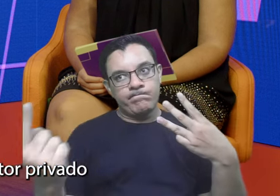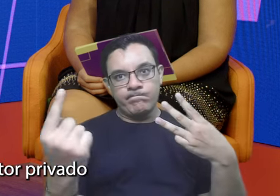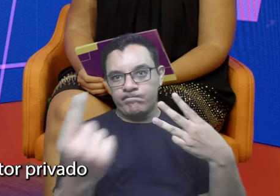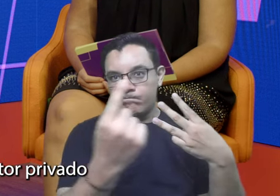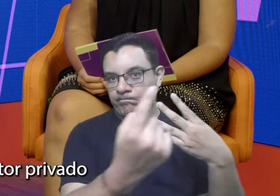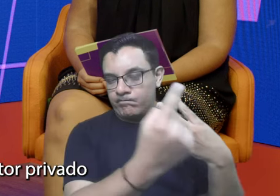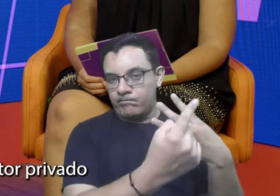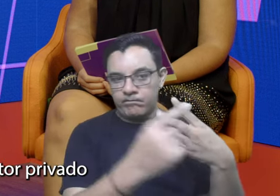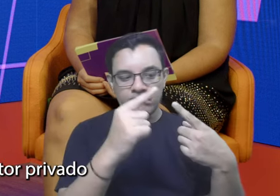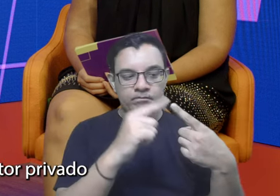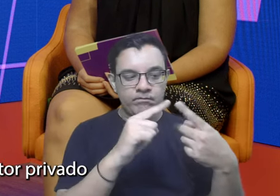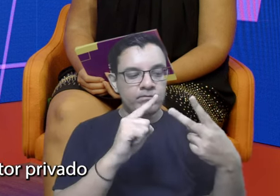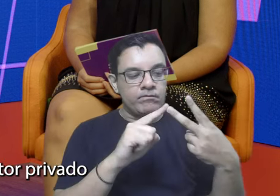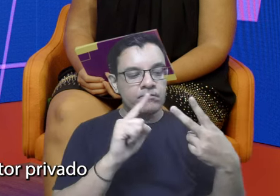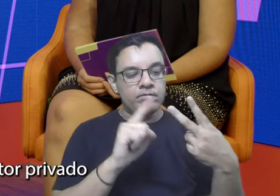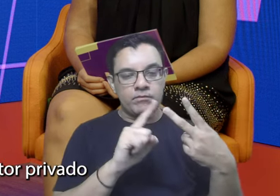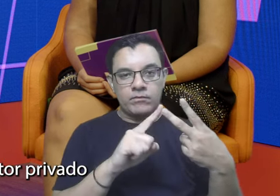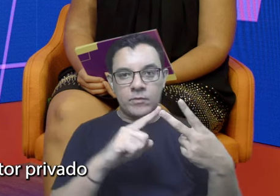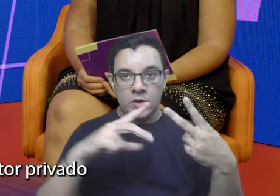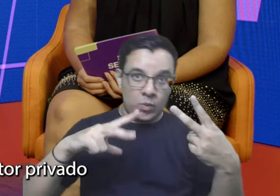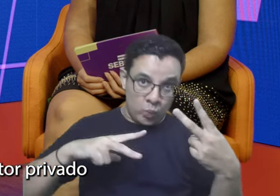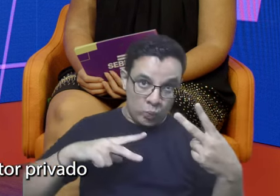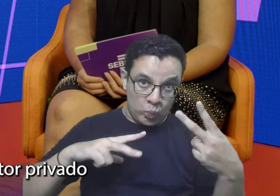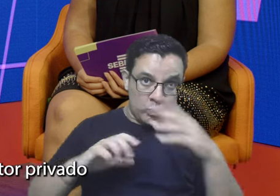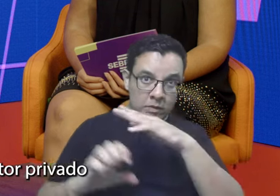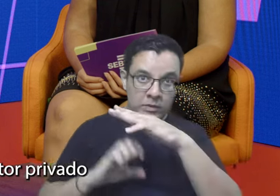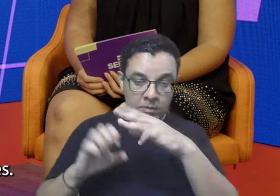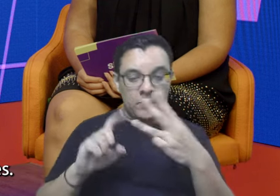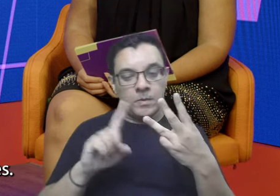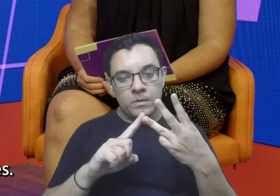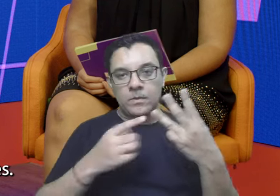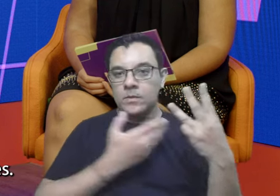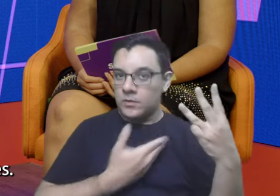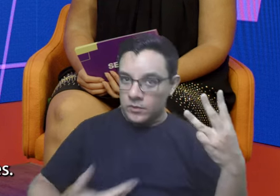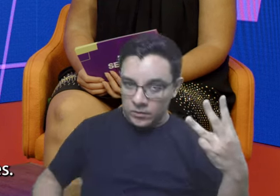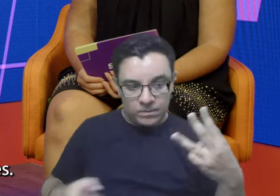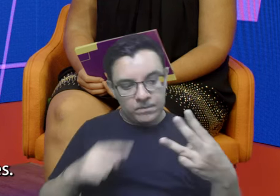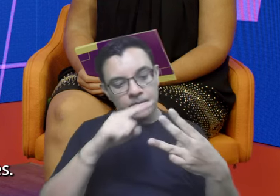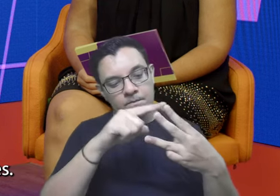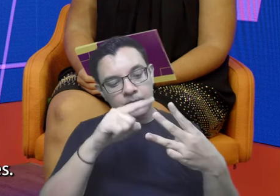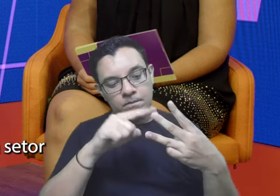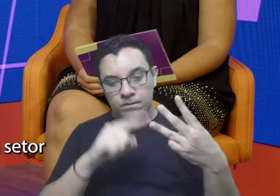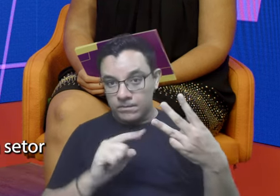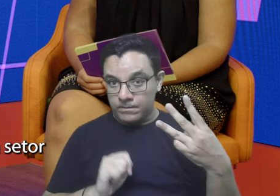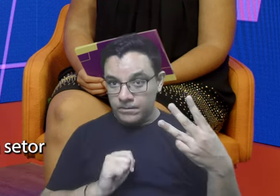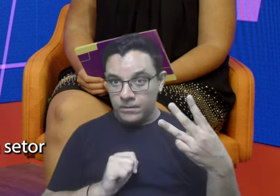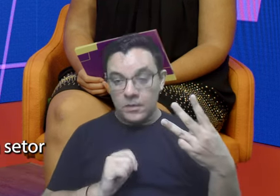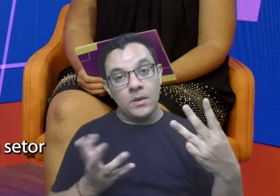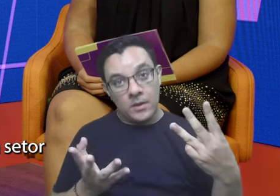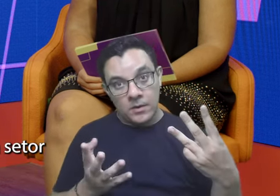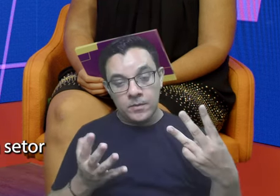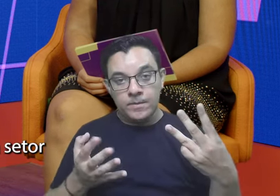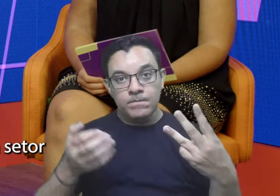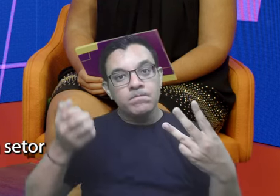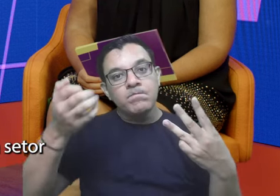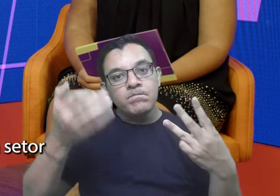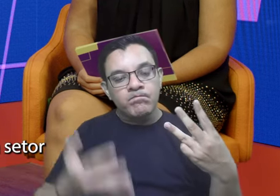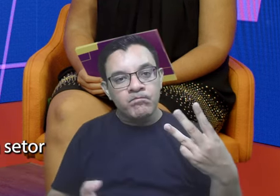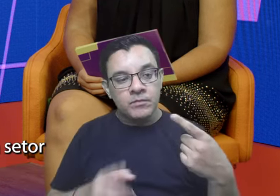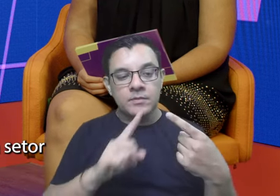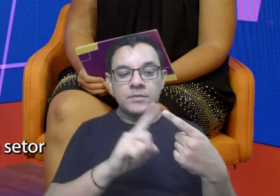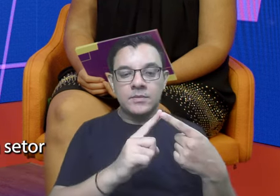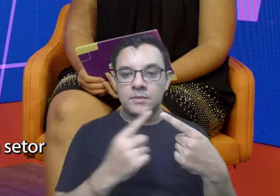individual setor público e setor privado para discutir essas questões então quando a gente fala em setor